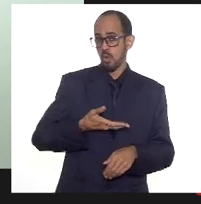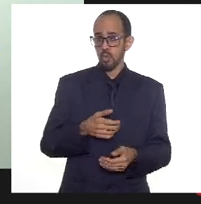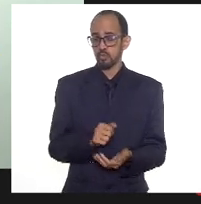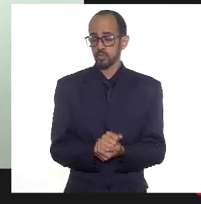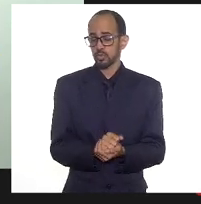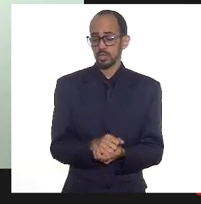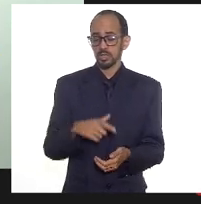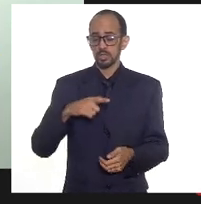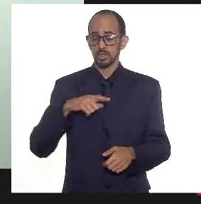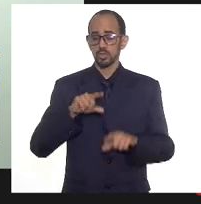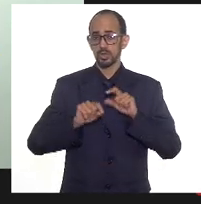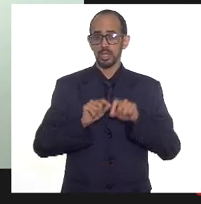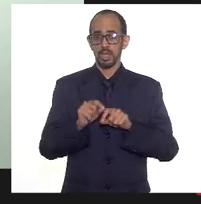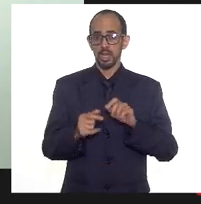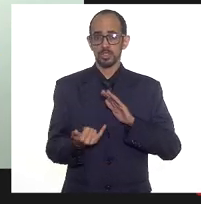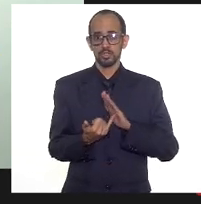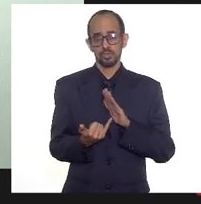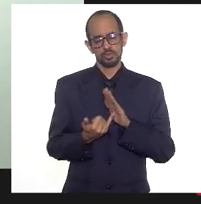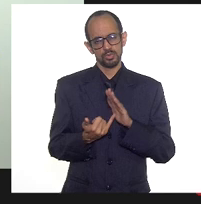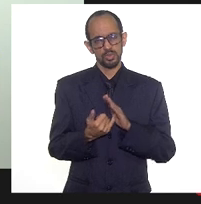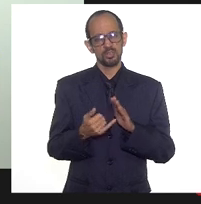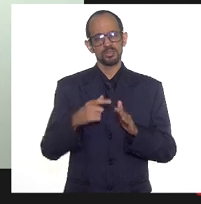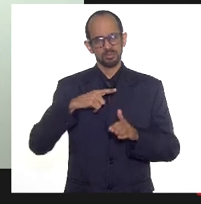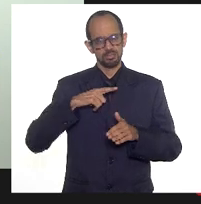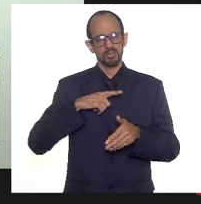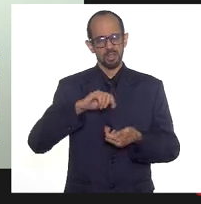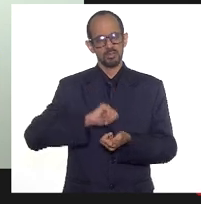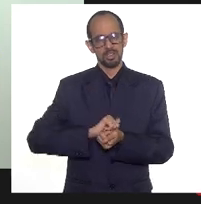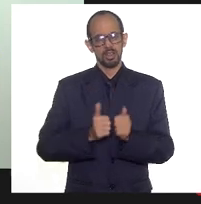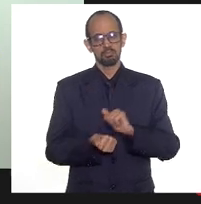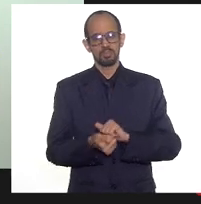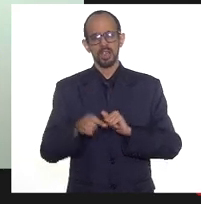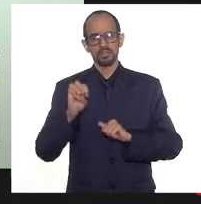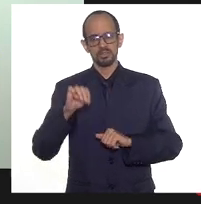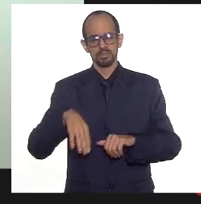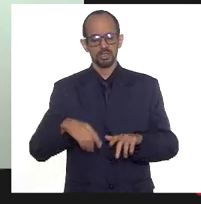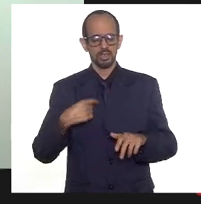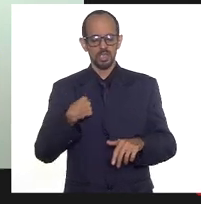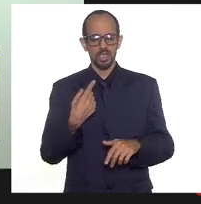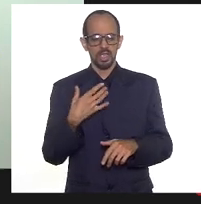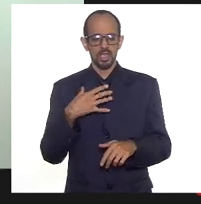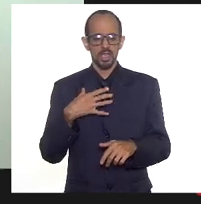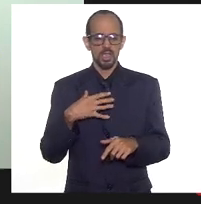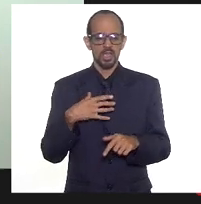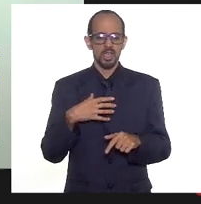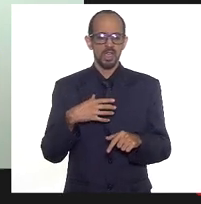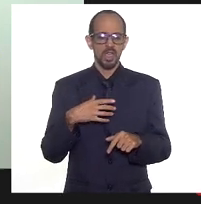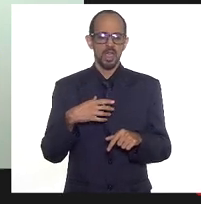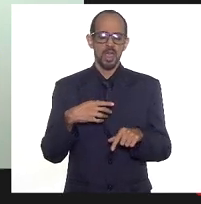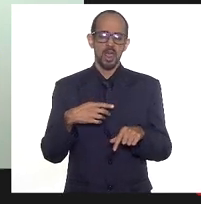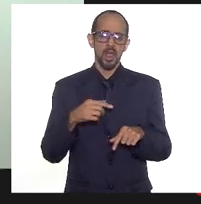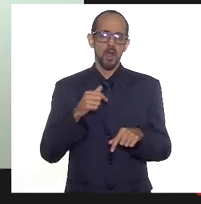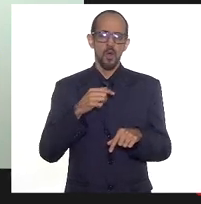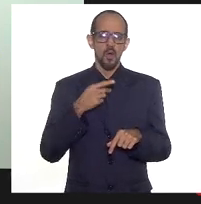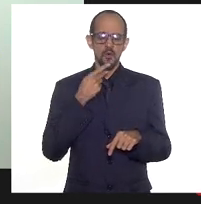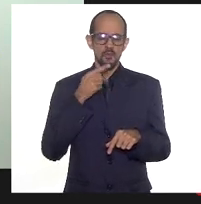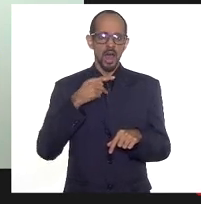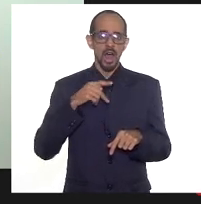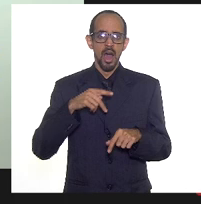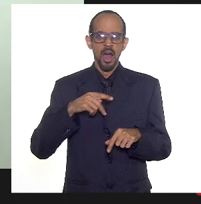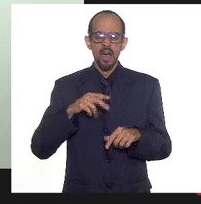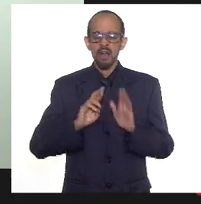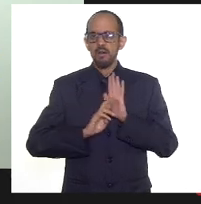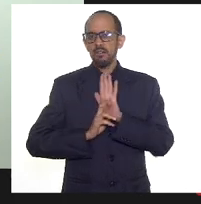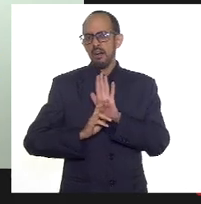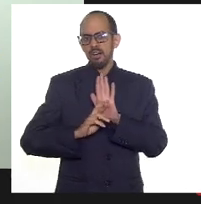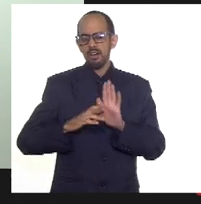onde as instituições elas estão se adequando, sim. Inclusive, eu posso dizer aqui, eu não falo pela minha instituição, não